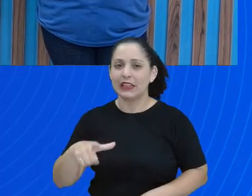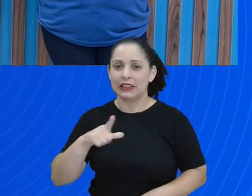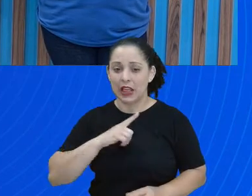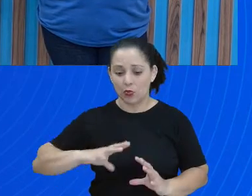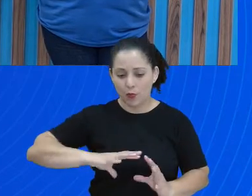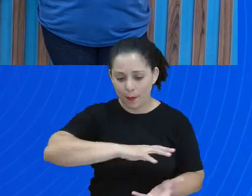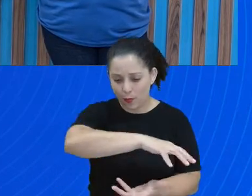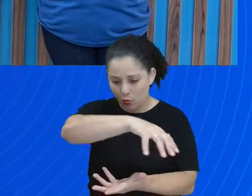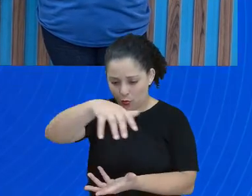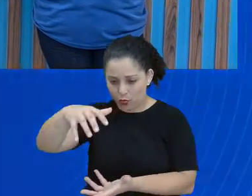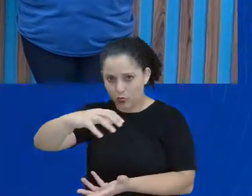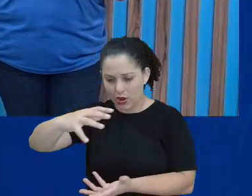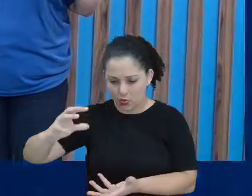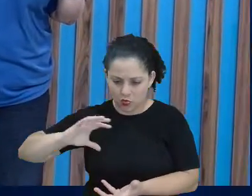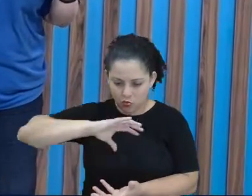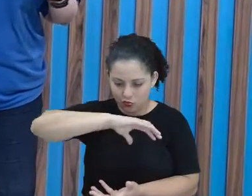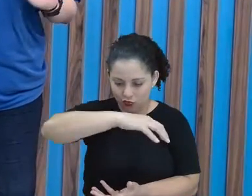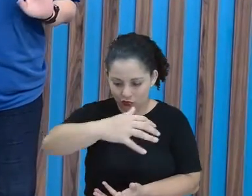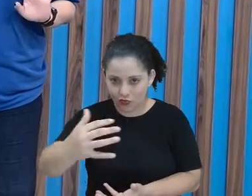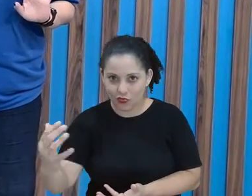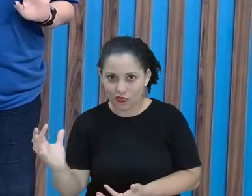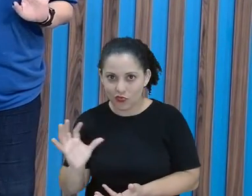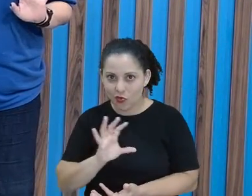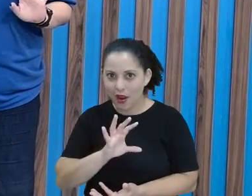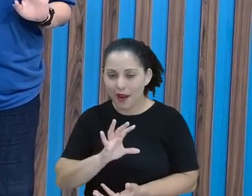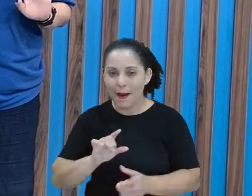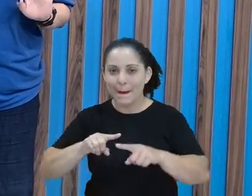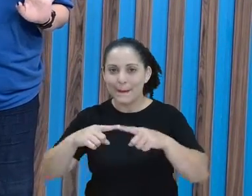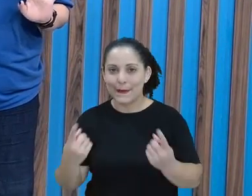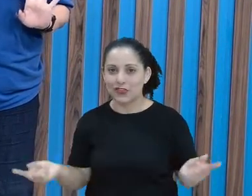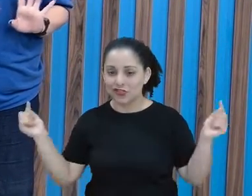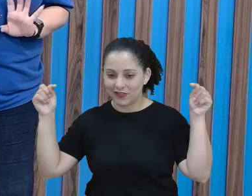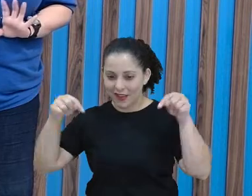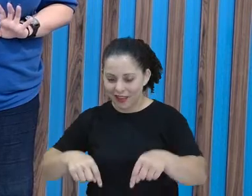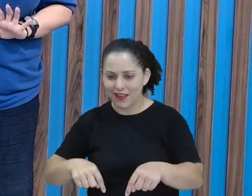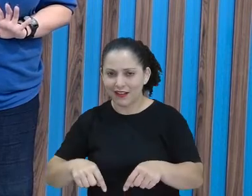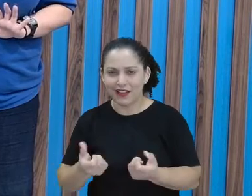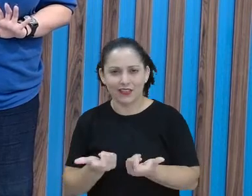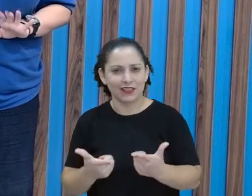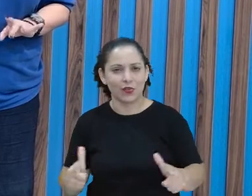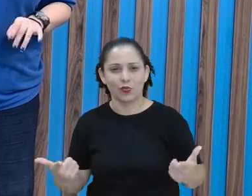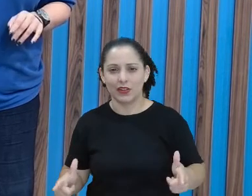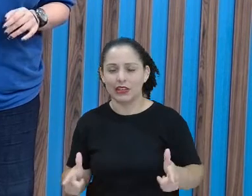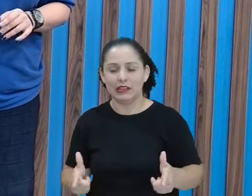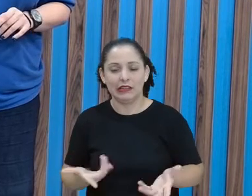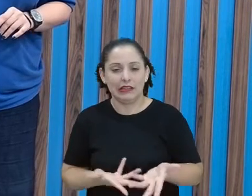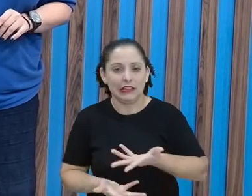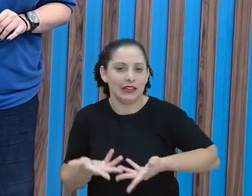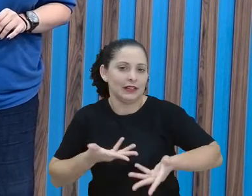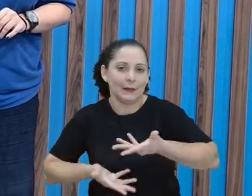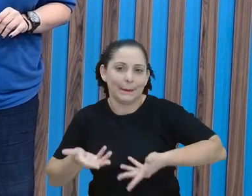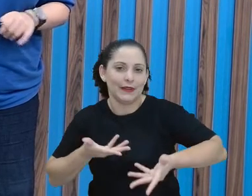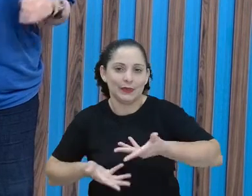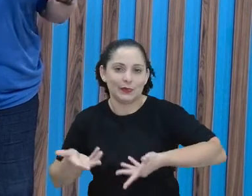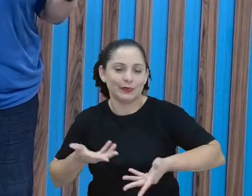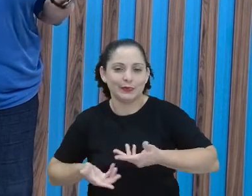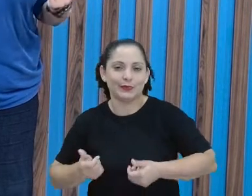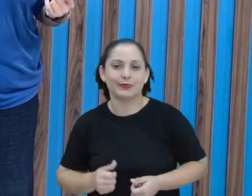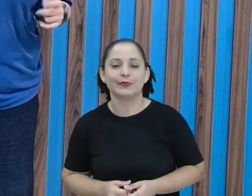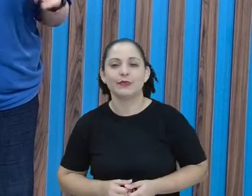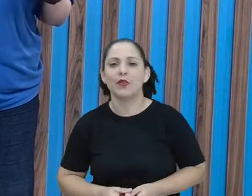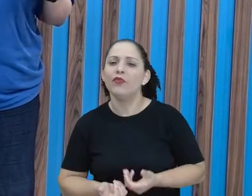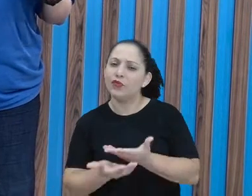né? E está lá na natureza, mas ela não tem nenhum tipo de tratamento. Então, eu até falei para vocês, né?